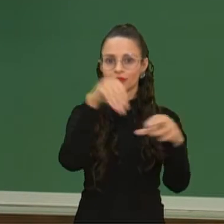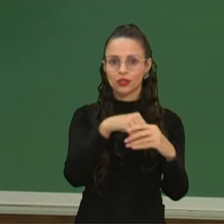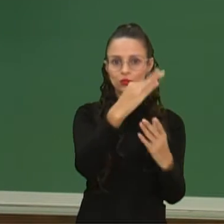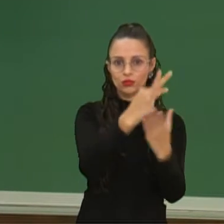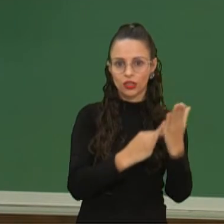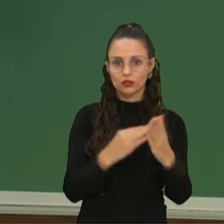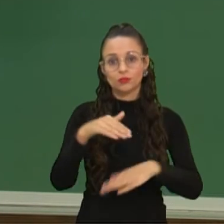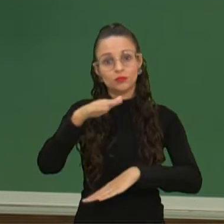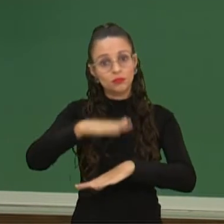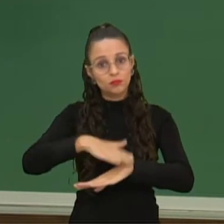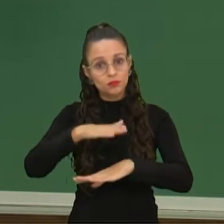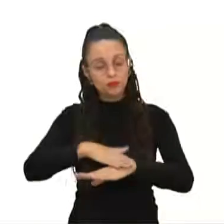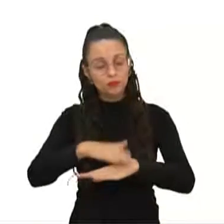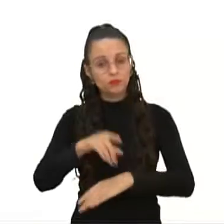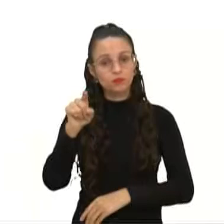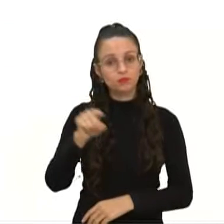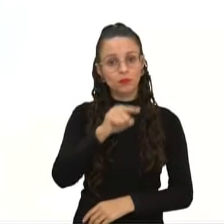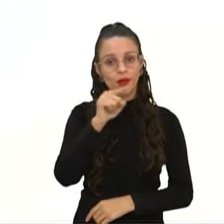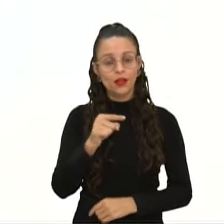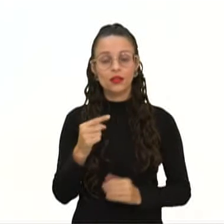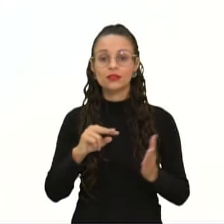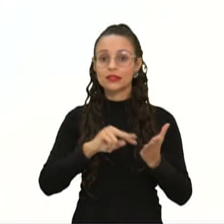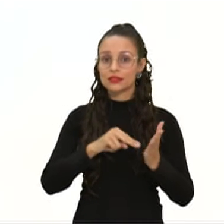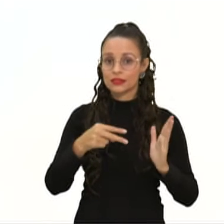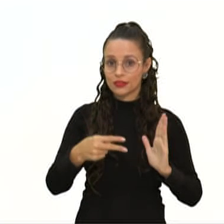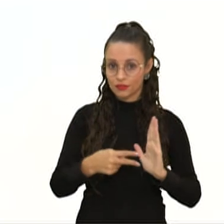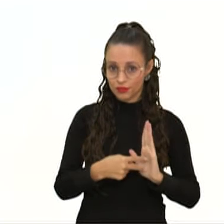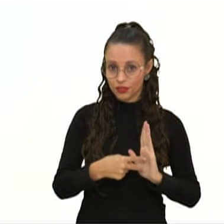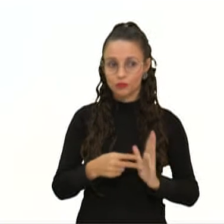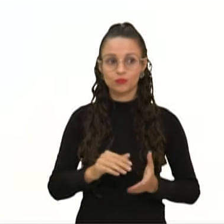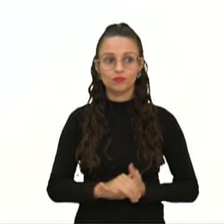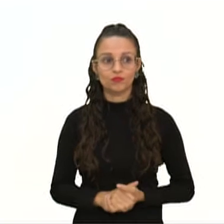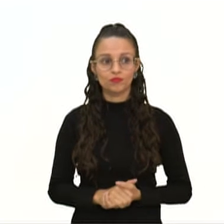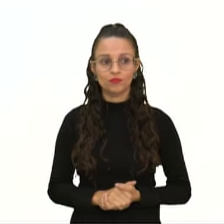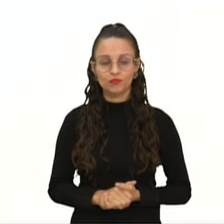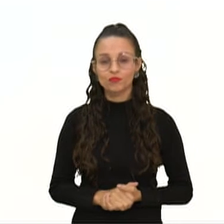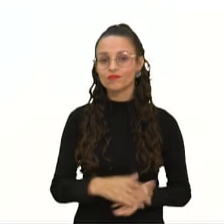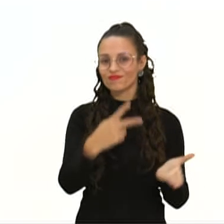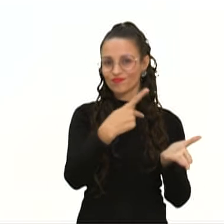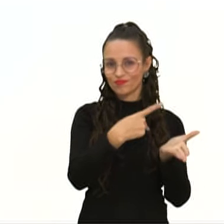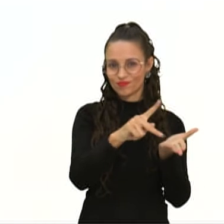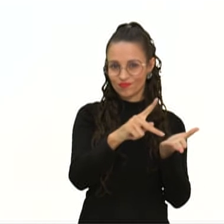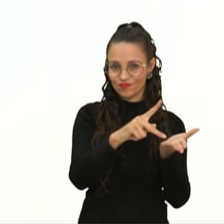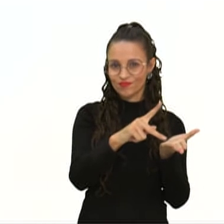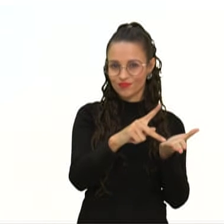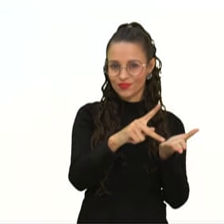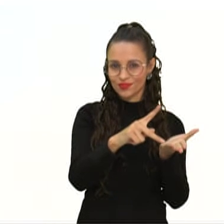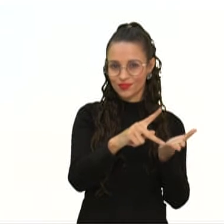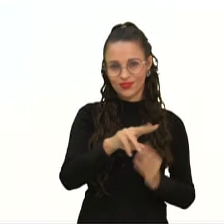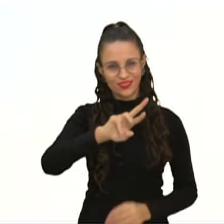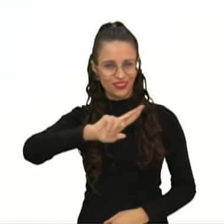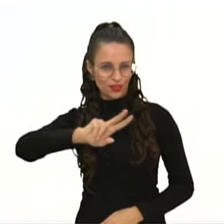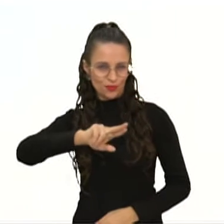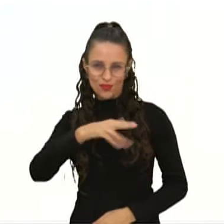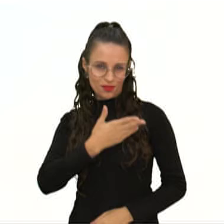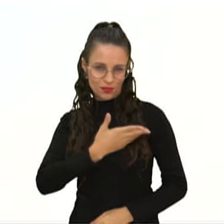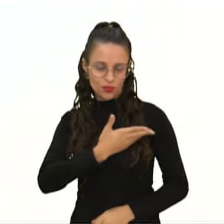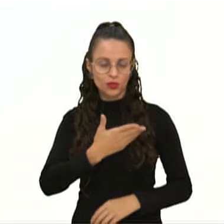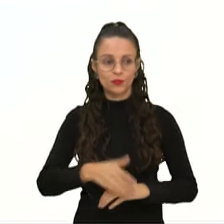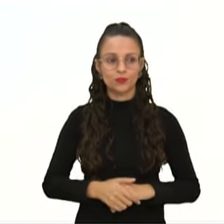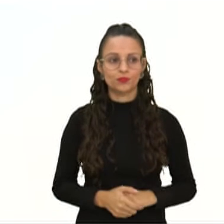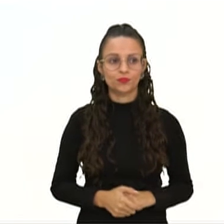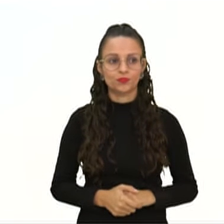marcassem um significado. Enemy, not friends, né? Inimigos, ou seja, não são amigos.